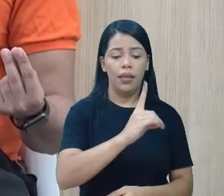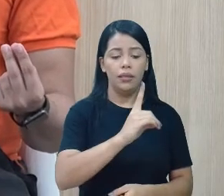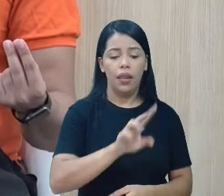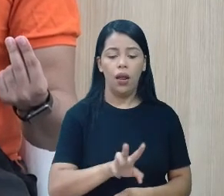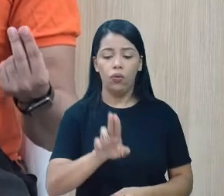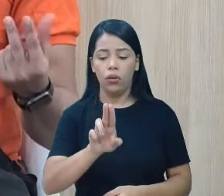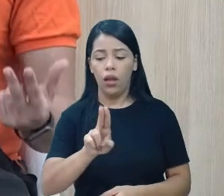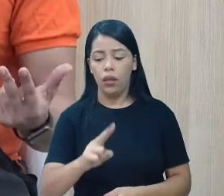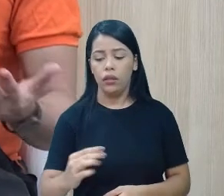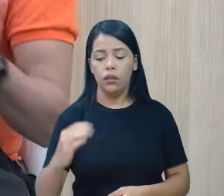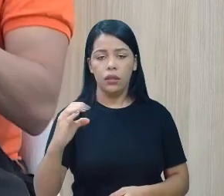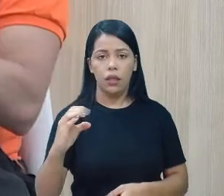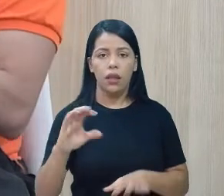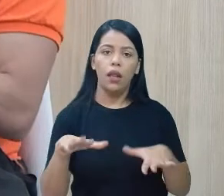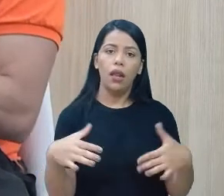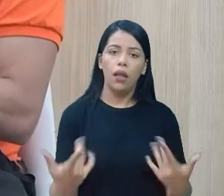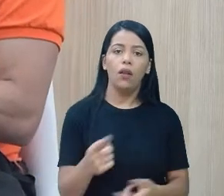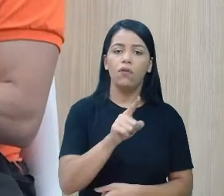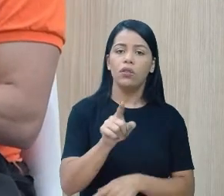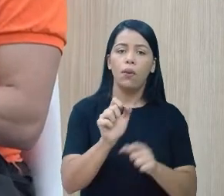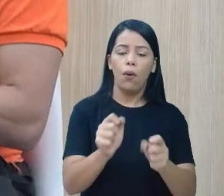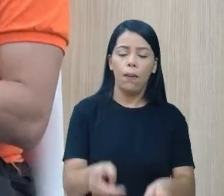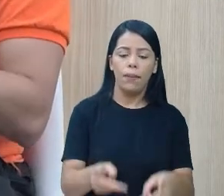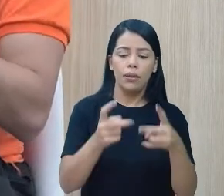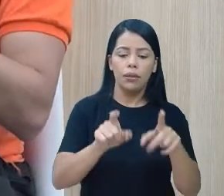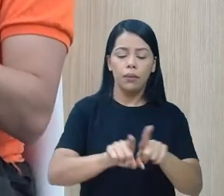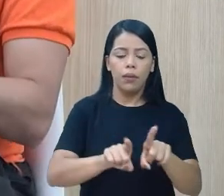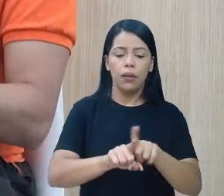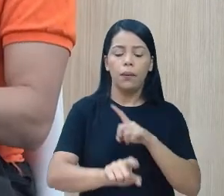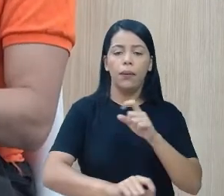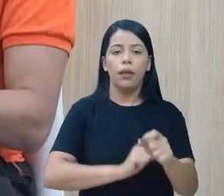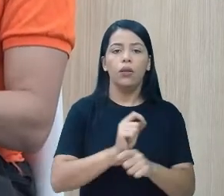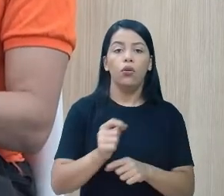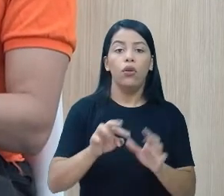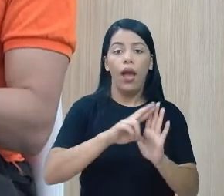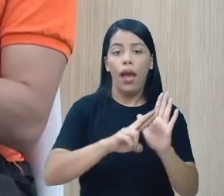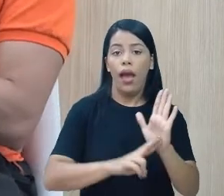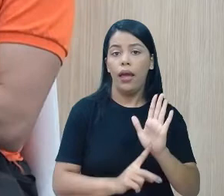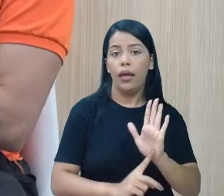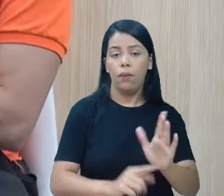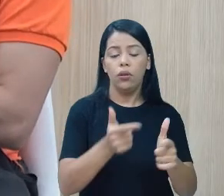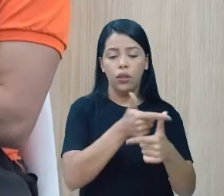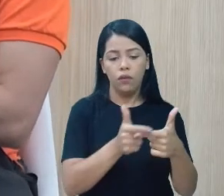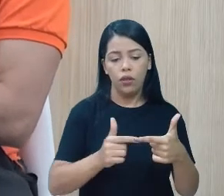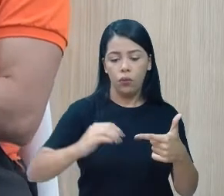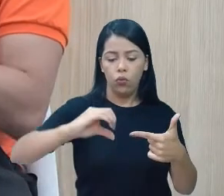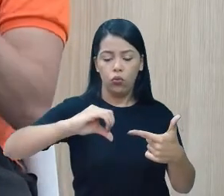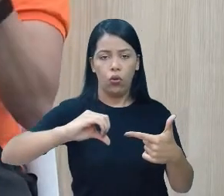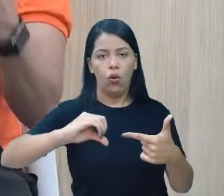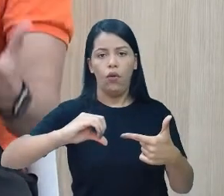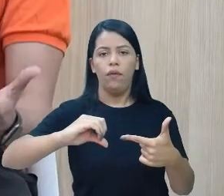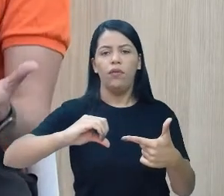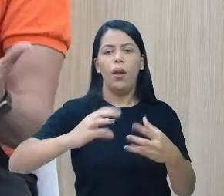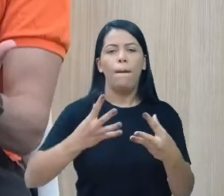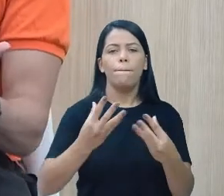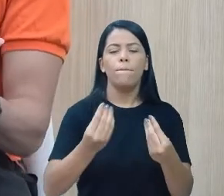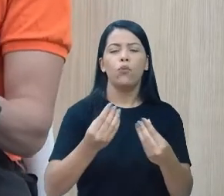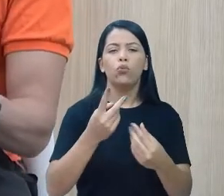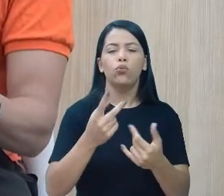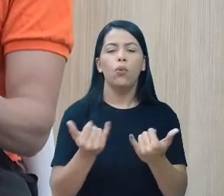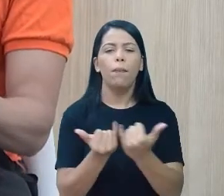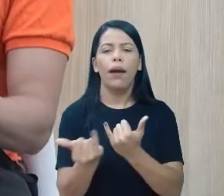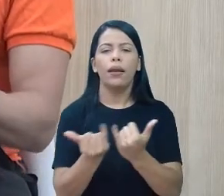centena, certo? Você pode notar também que o critério de divisibilidade por 9 é bem parecido com o do